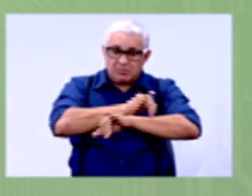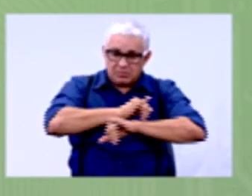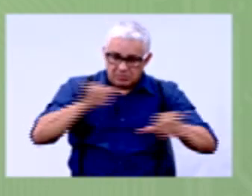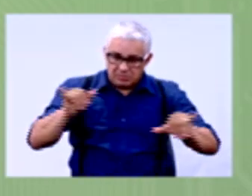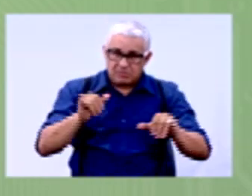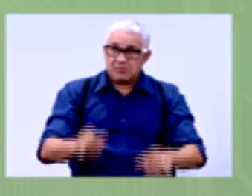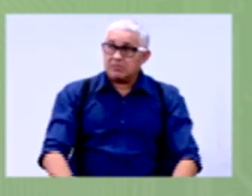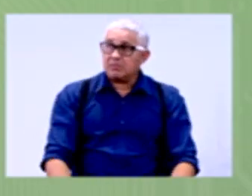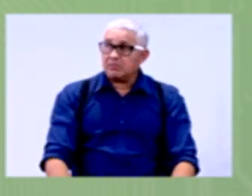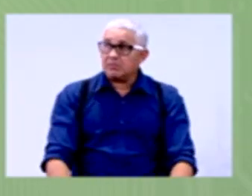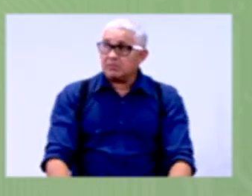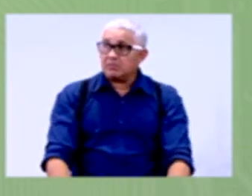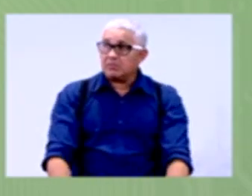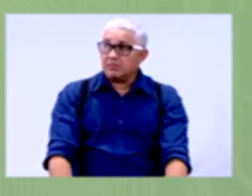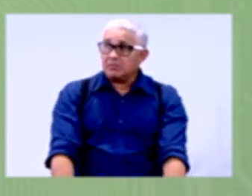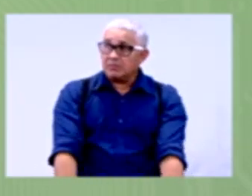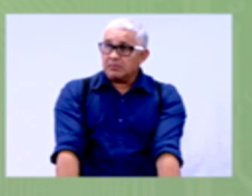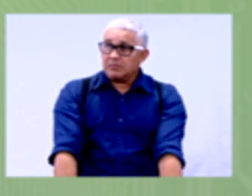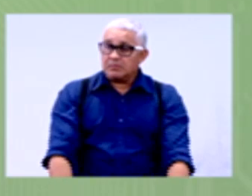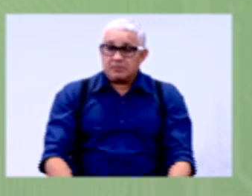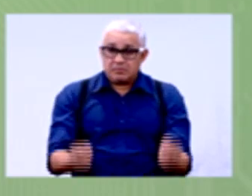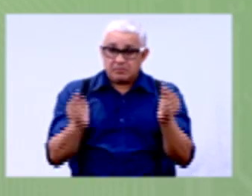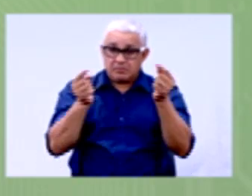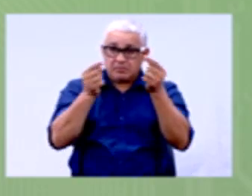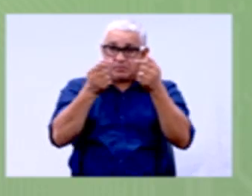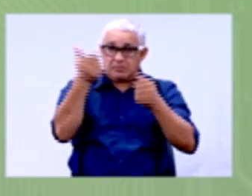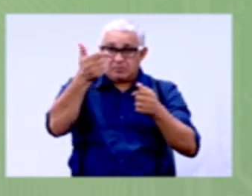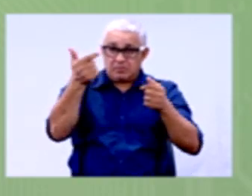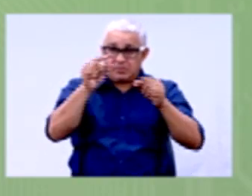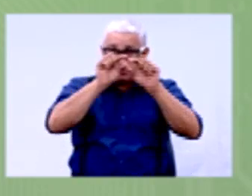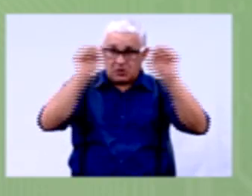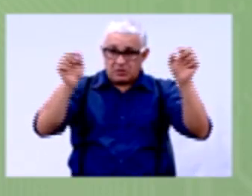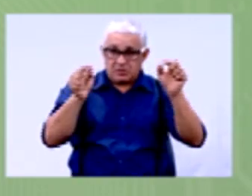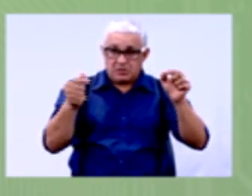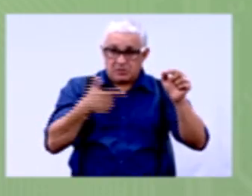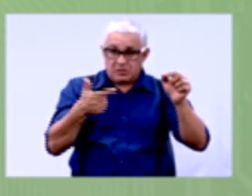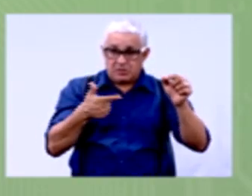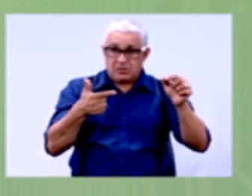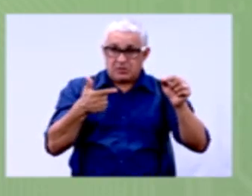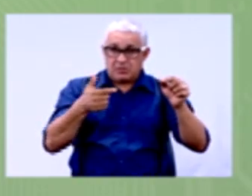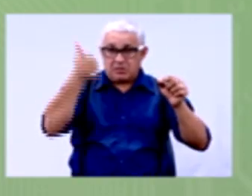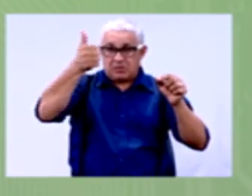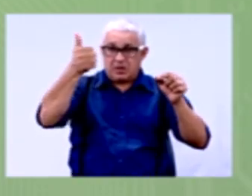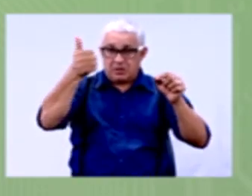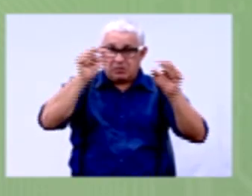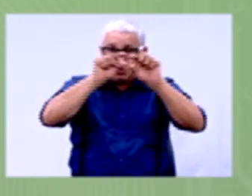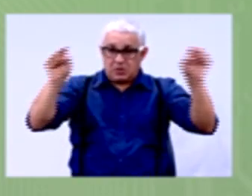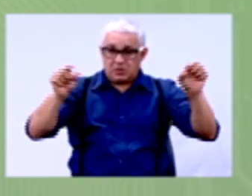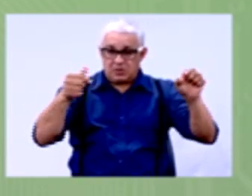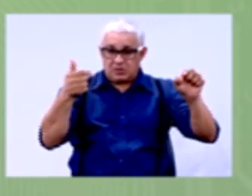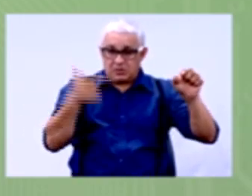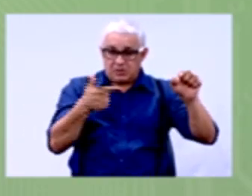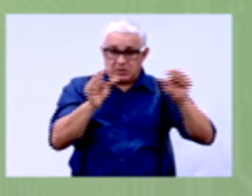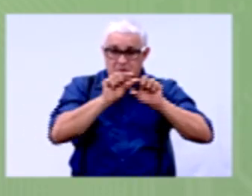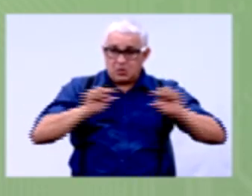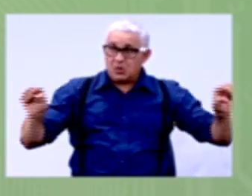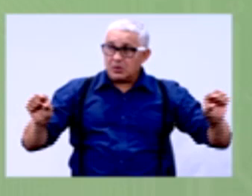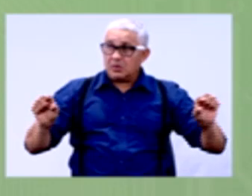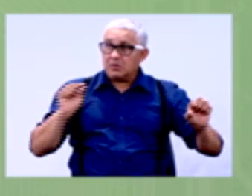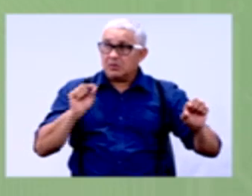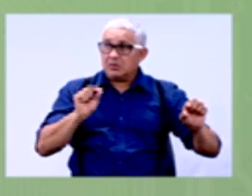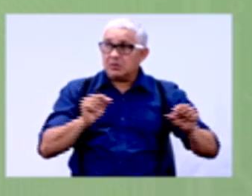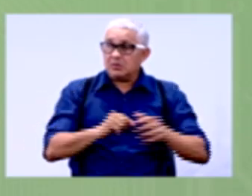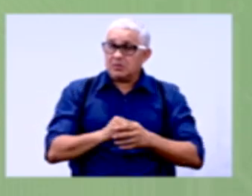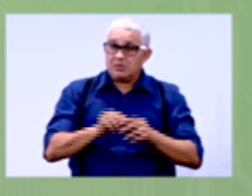lá no slide anterior. E aqui embaixo nós mostramos a informação. Então o que vai ser mostrado na tela? Ele vai ser mostrado